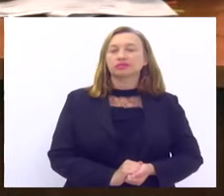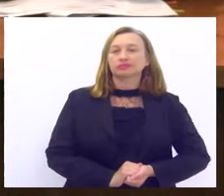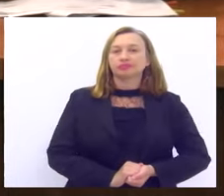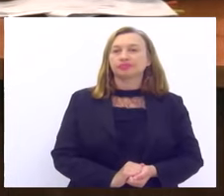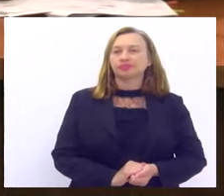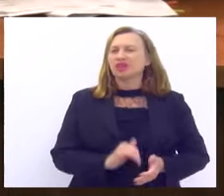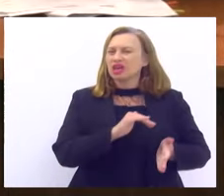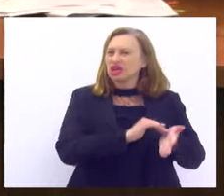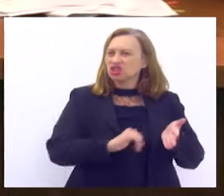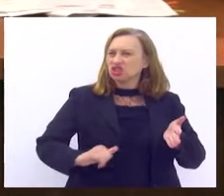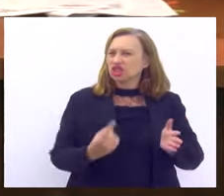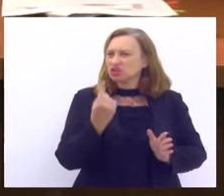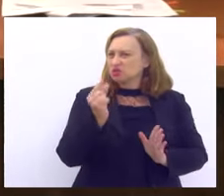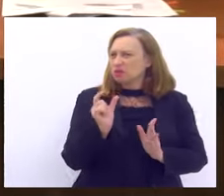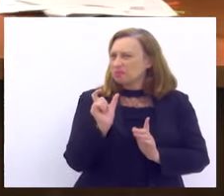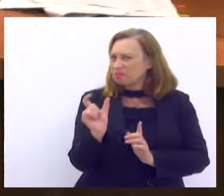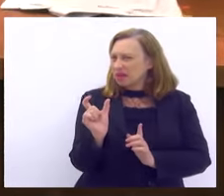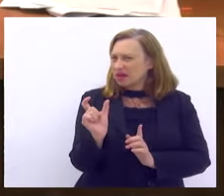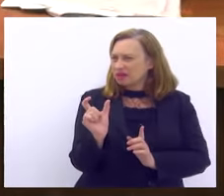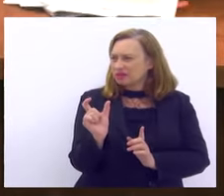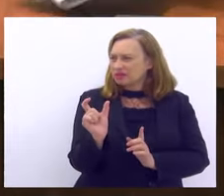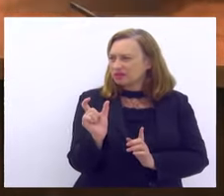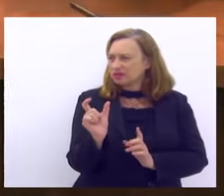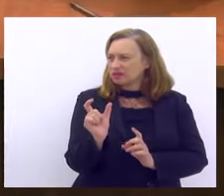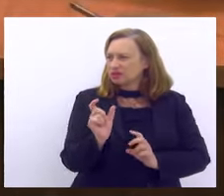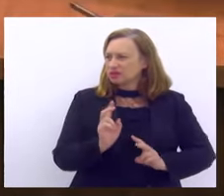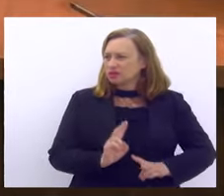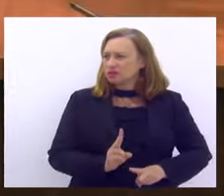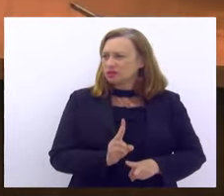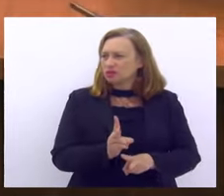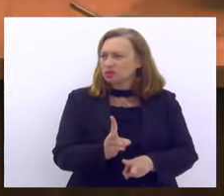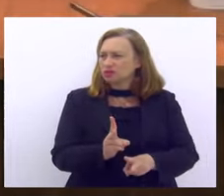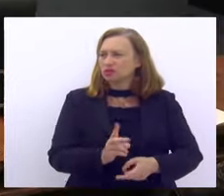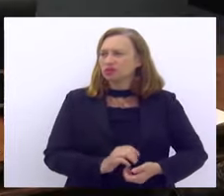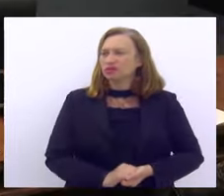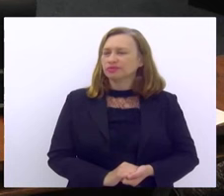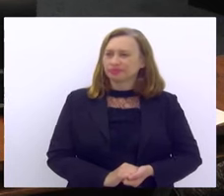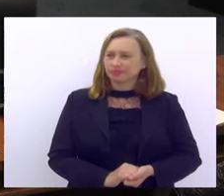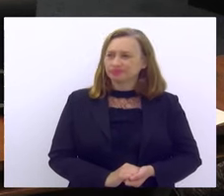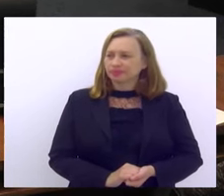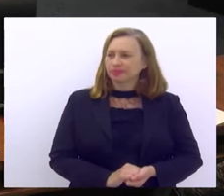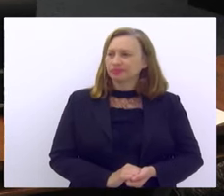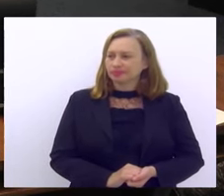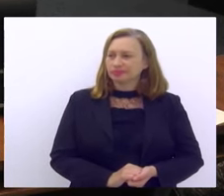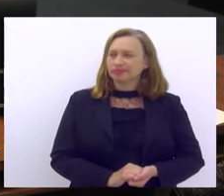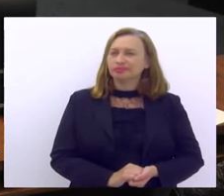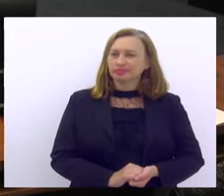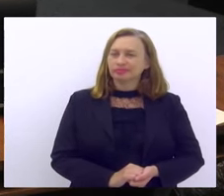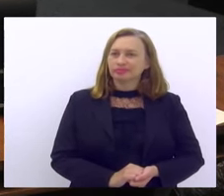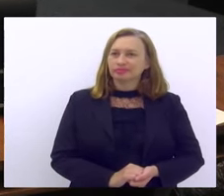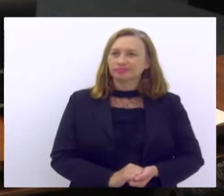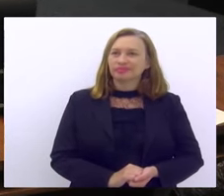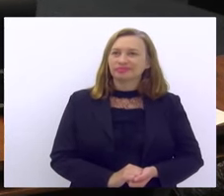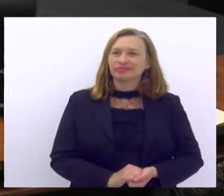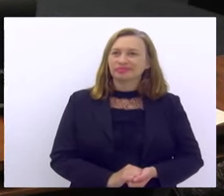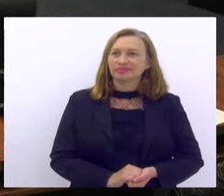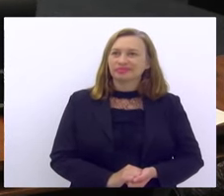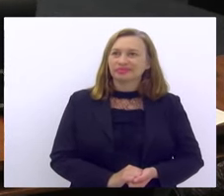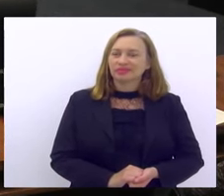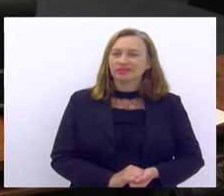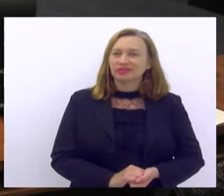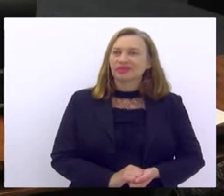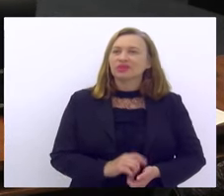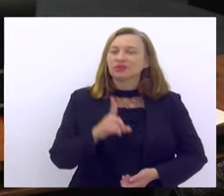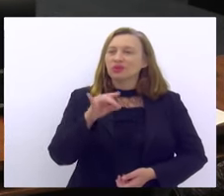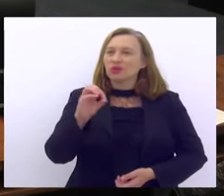uma retirada de uma palavra. Na realidade, se mantém a essência da emenda aditiva do deputado Flávio Serafim, mas se prendendo ao